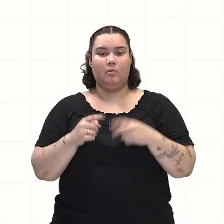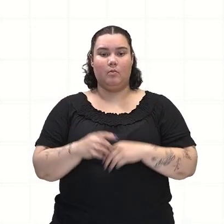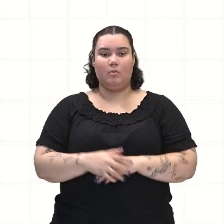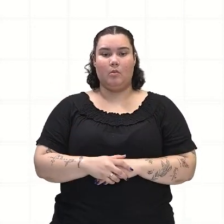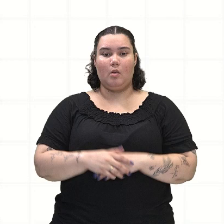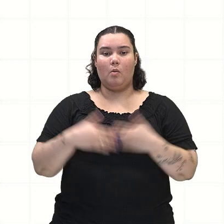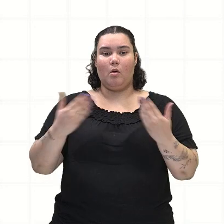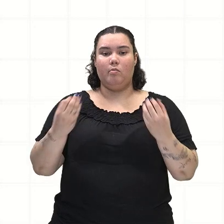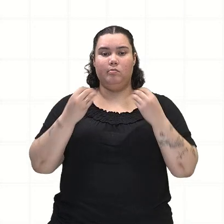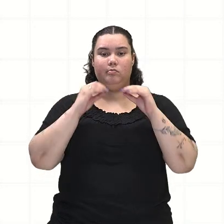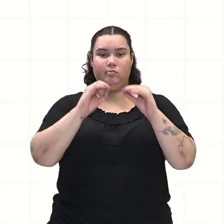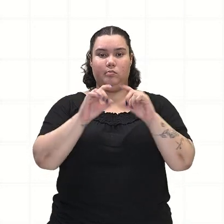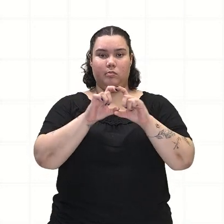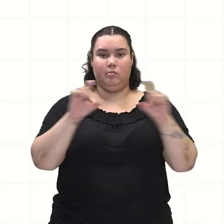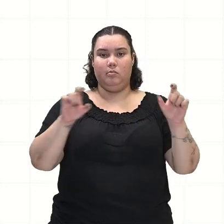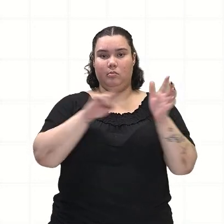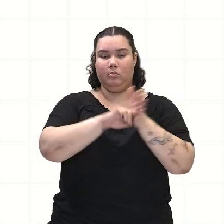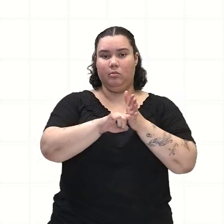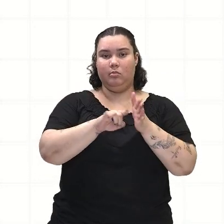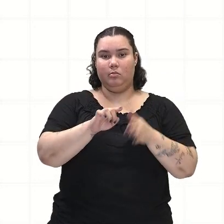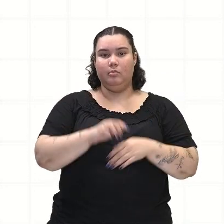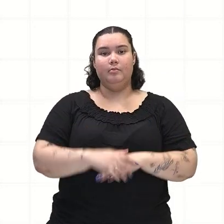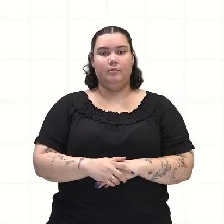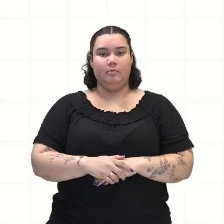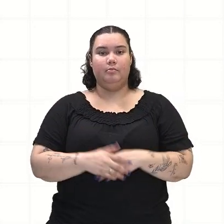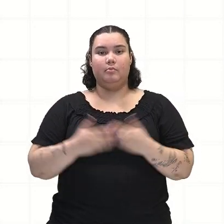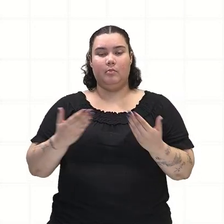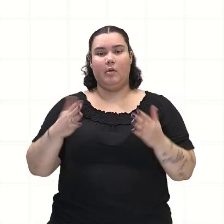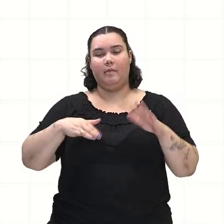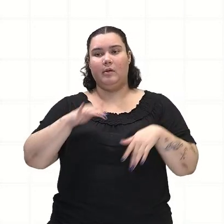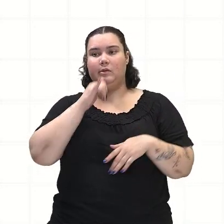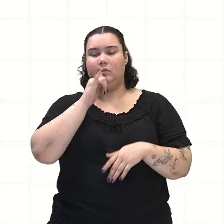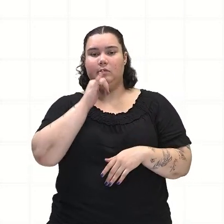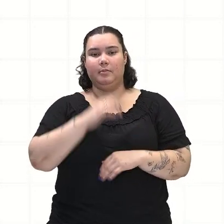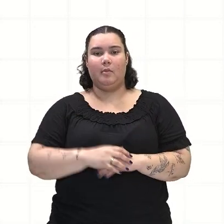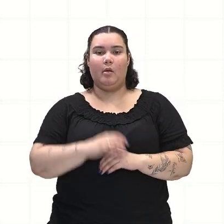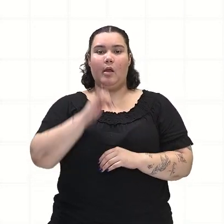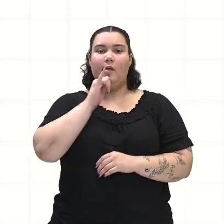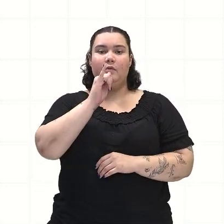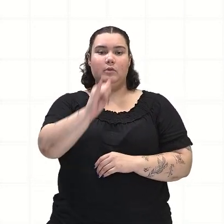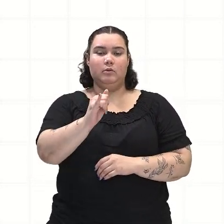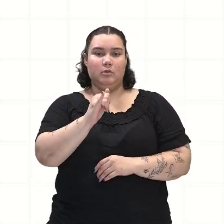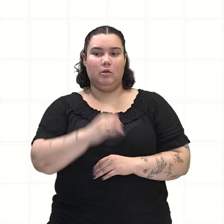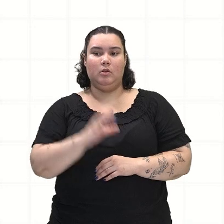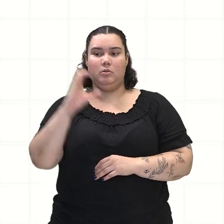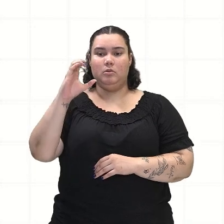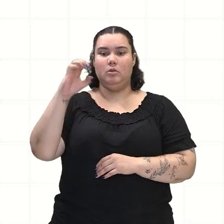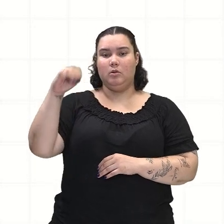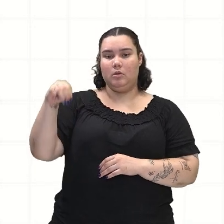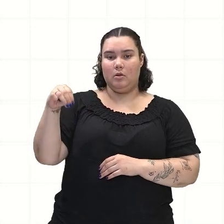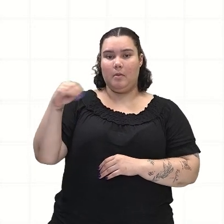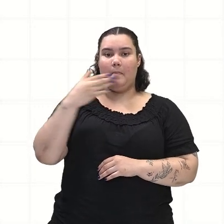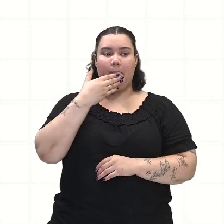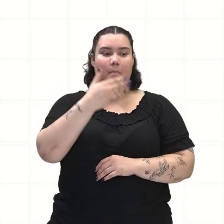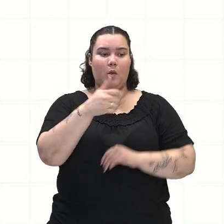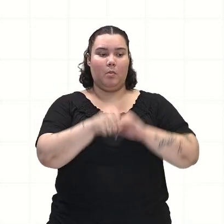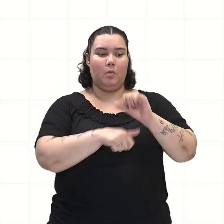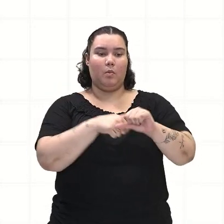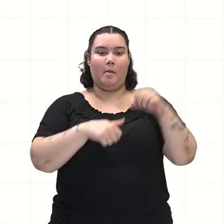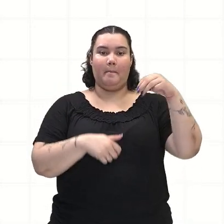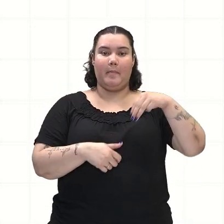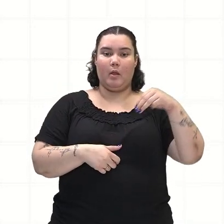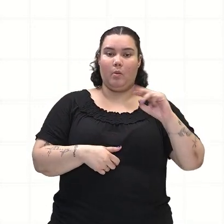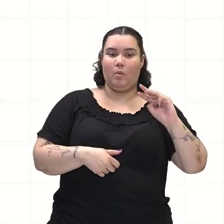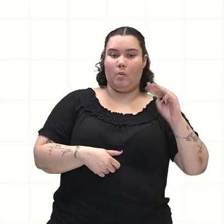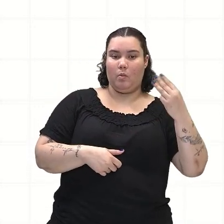é dada na questão. Então, às vezes o cara te dá a questão em centímetros e pede em metro cúbico.